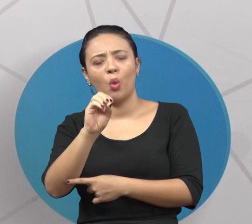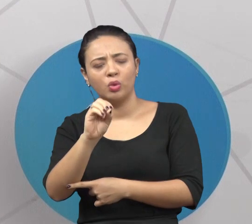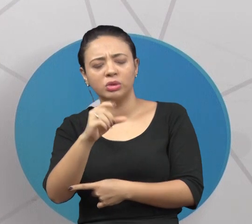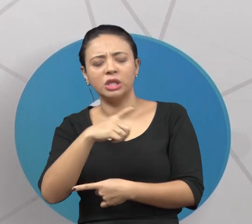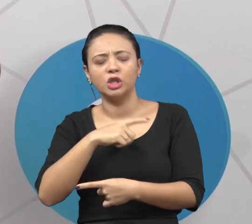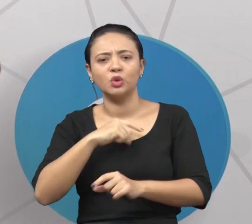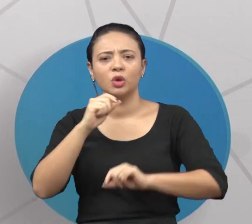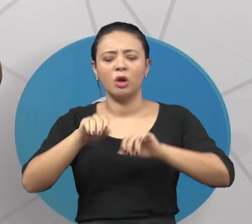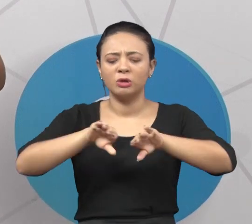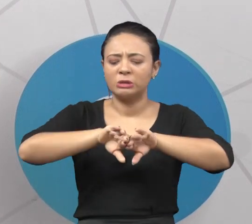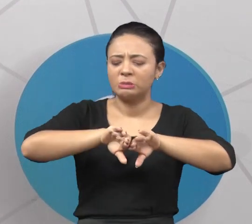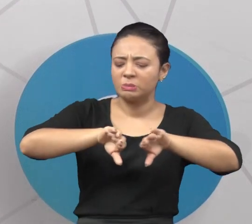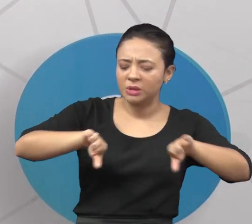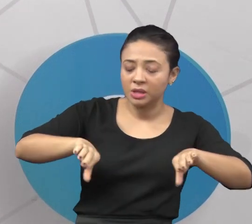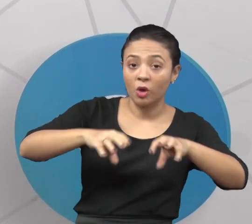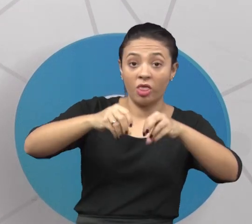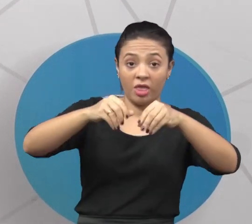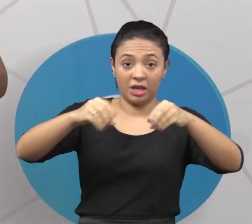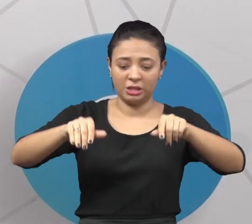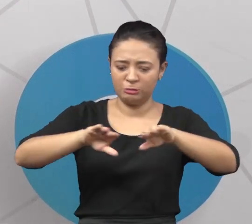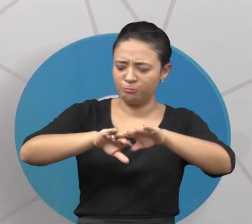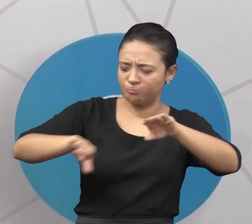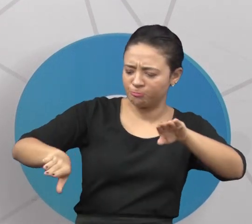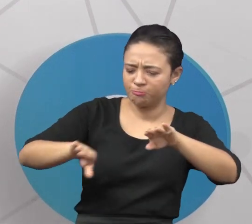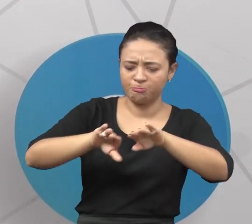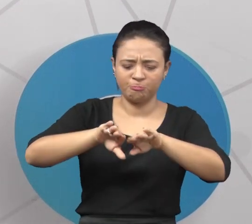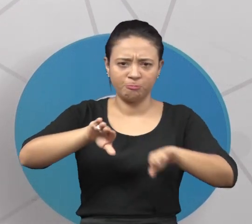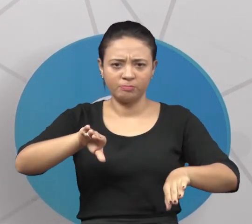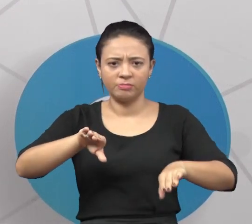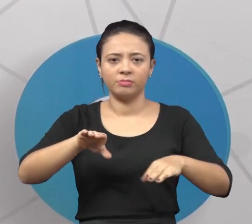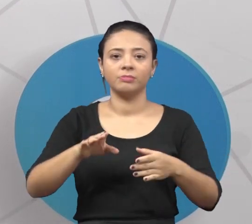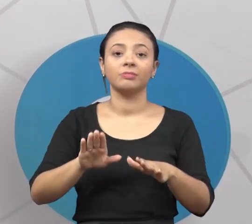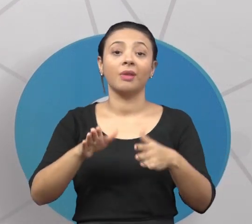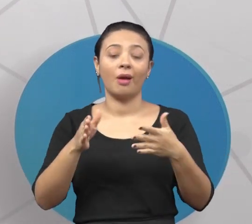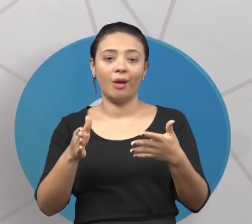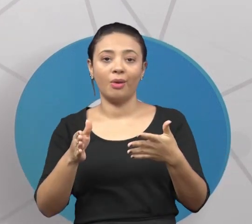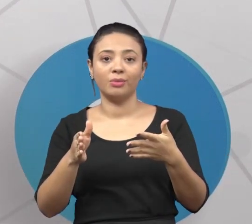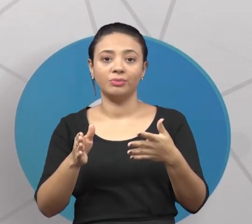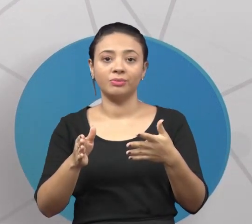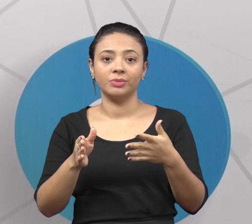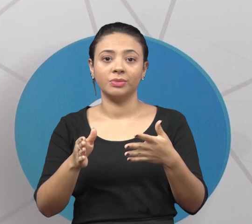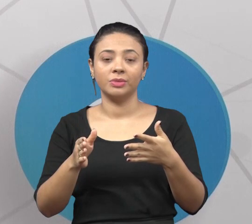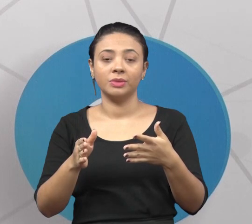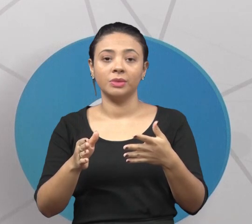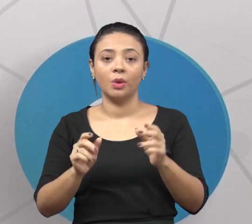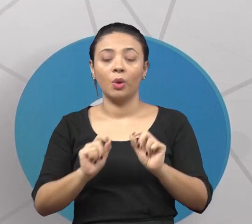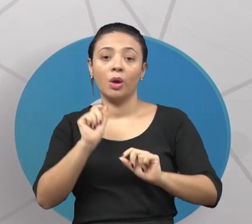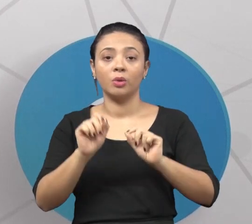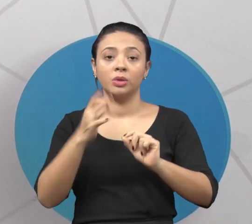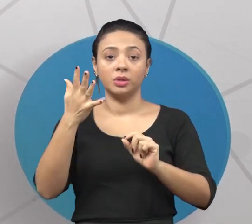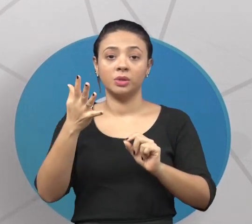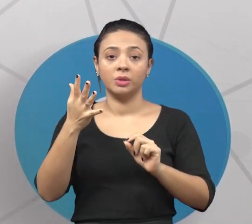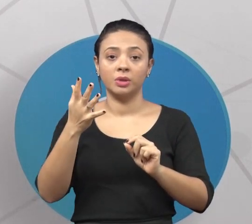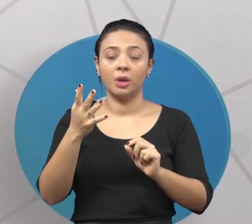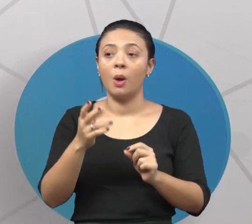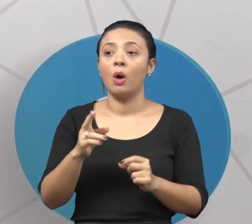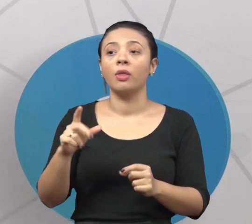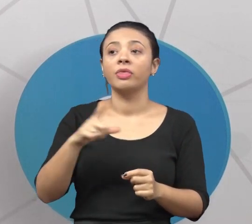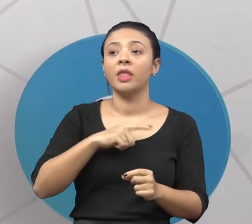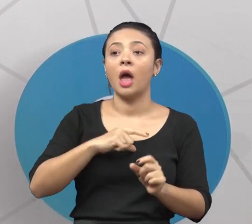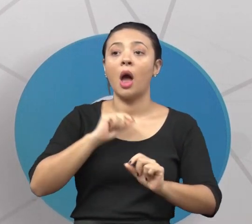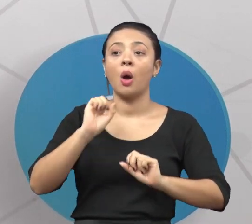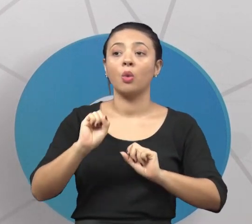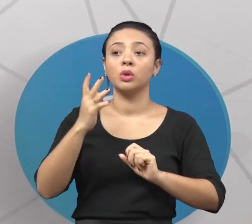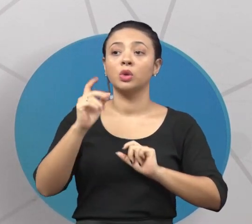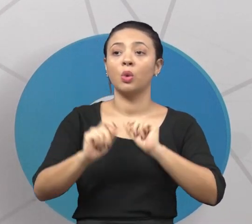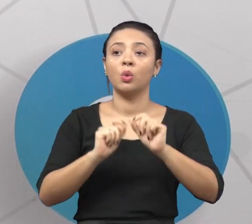da Pangeia, né? Da Gondwana. E aí o que acontece? Teve um derramamento chamado derramamento de Trap. Esse derramamento de